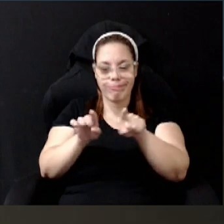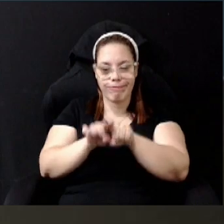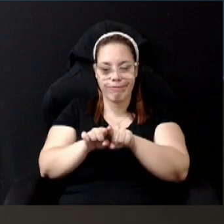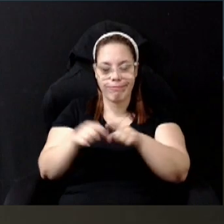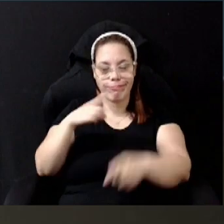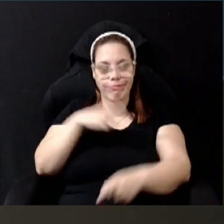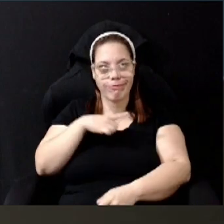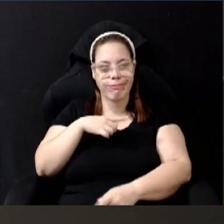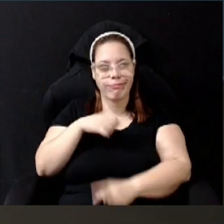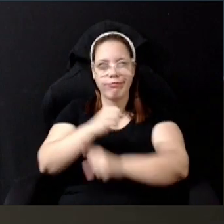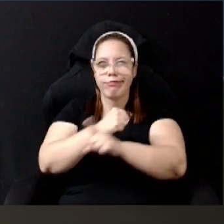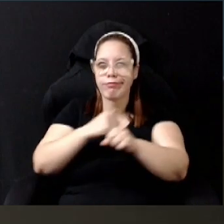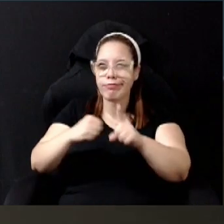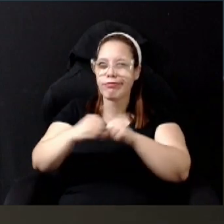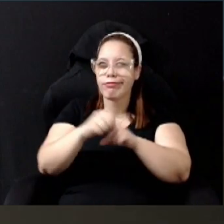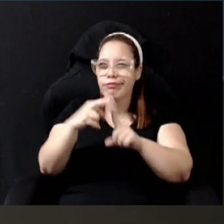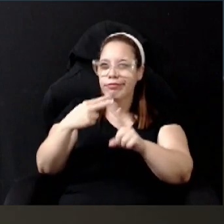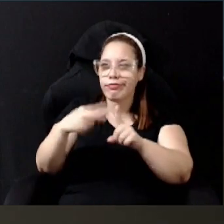social?